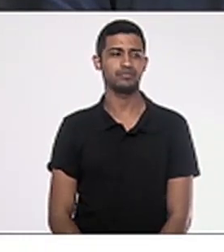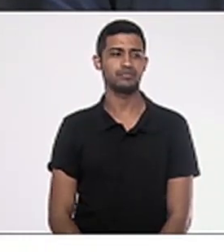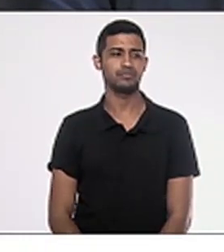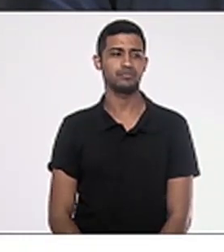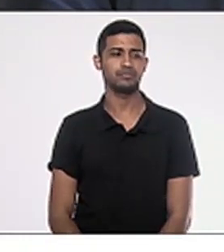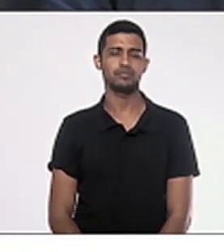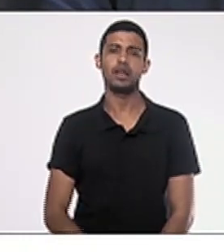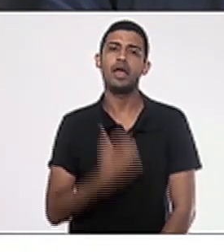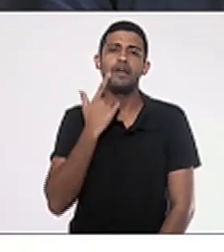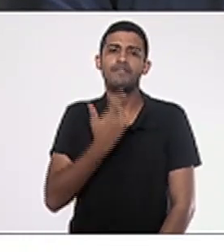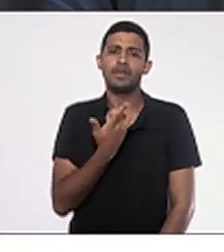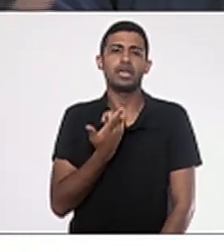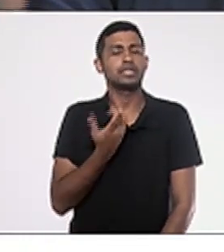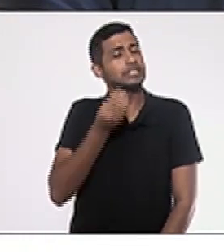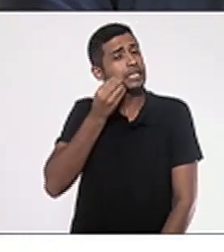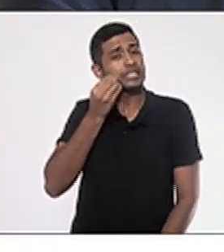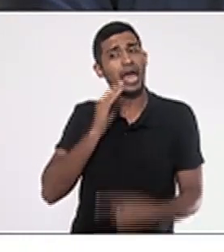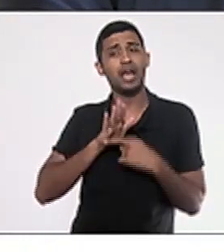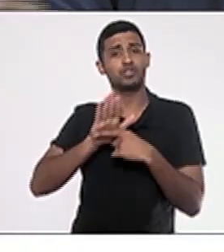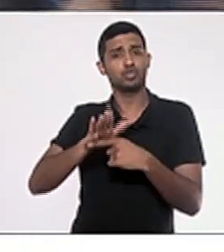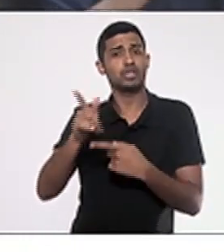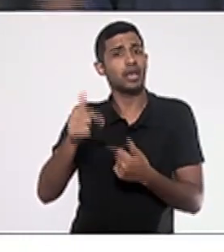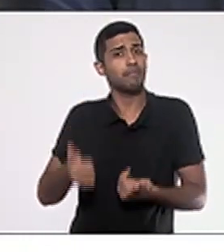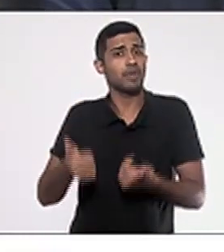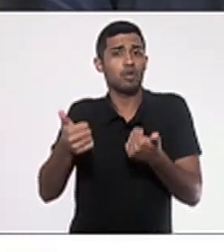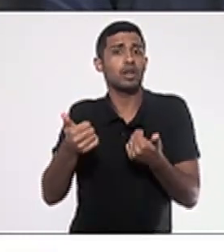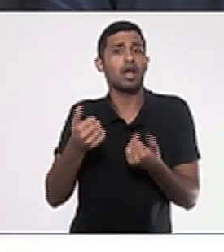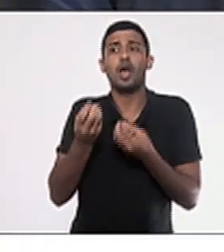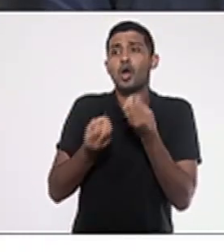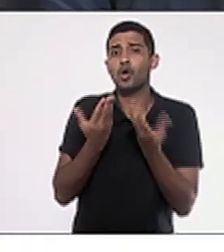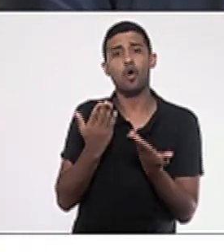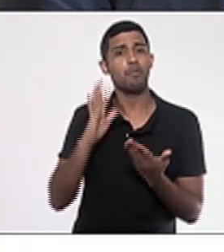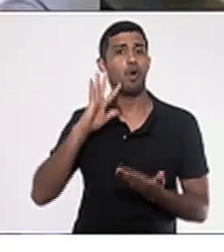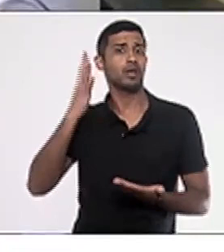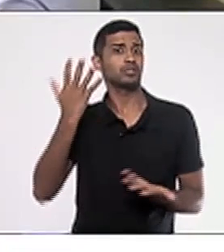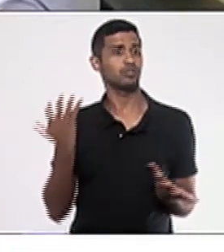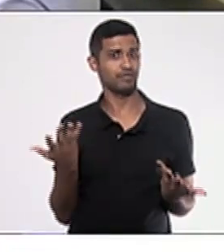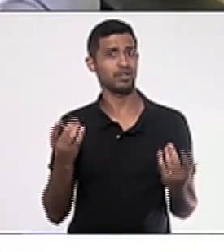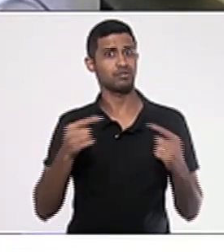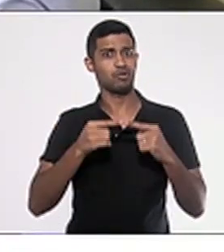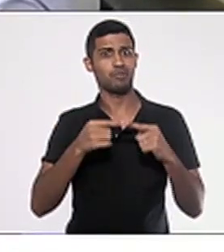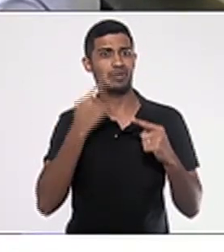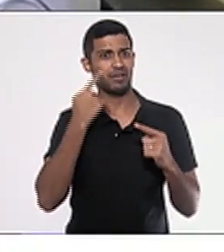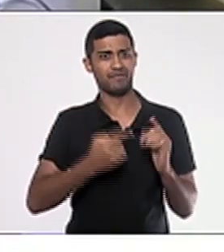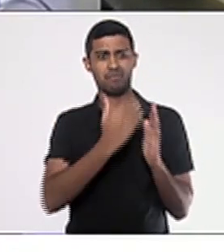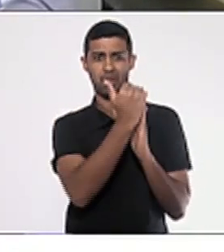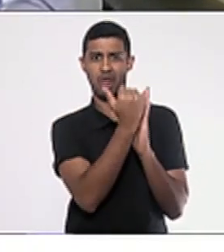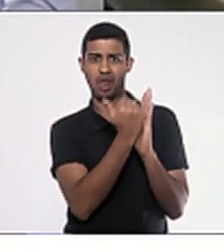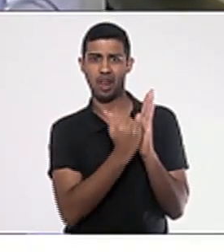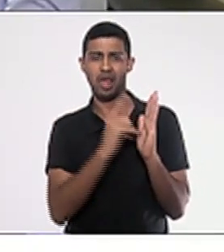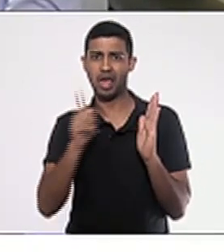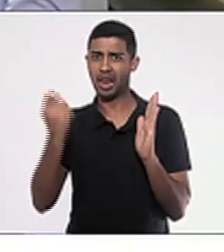SEDAI, para a gente tentar ajudá-la em algum ponto, o que pode ser feito em questão desses valores que ela tem a